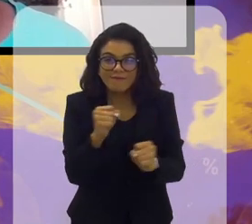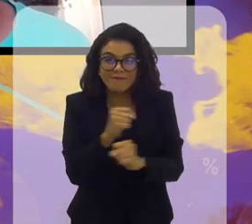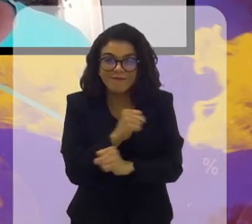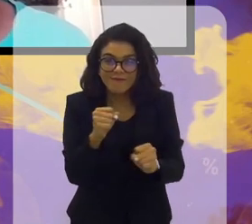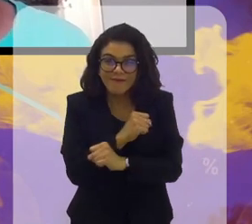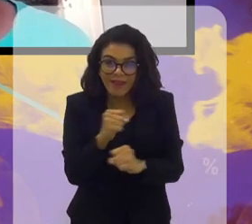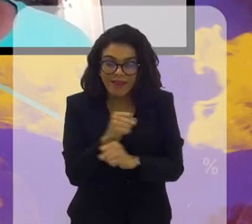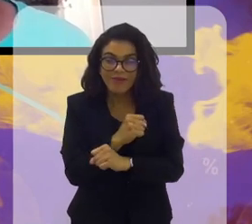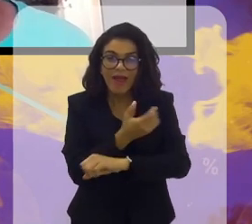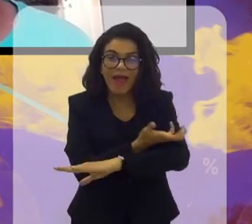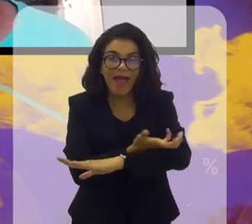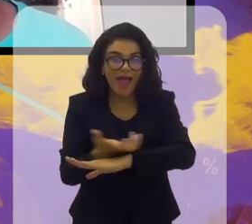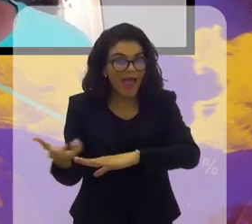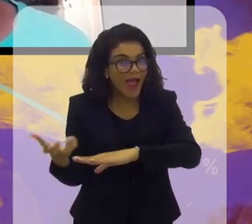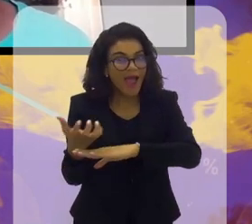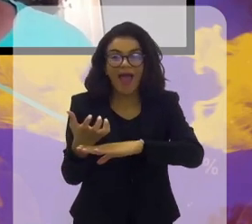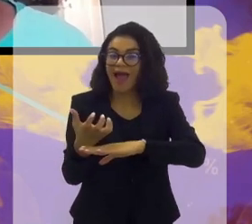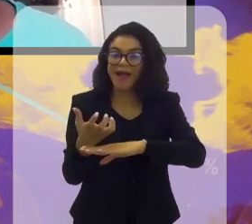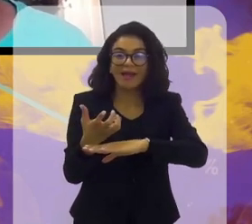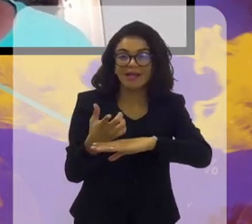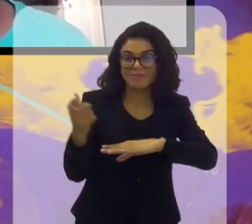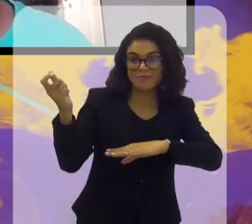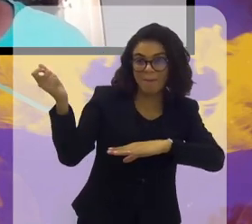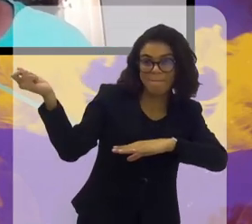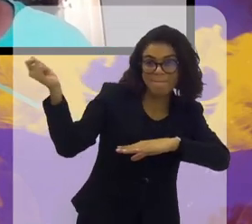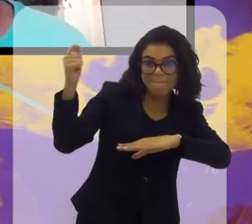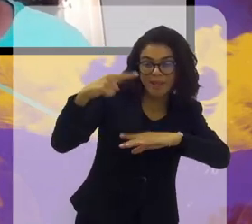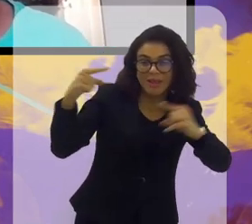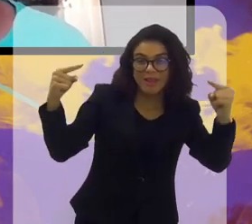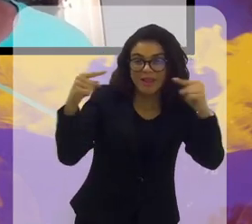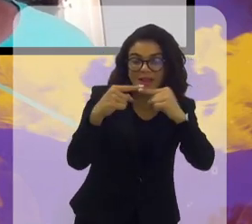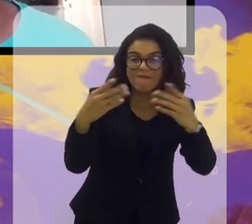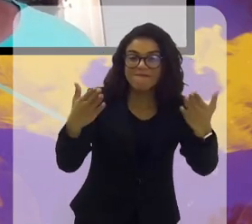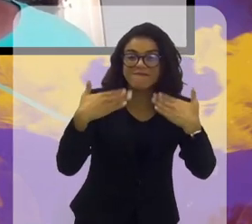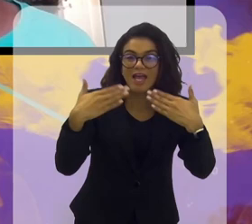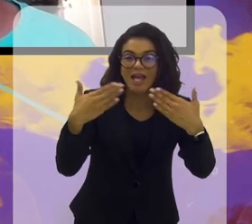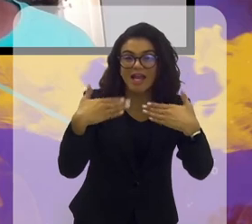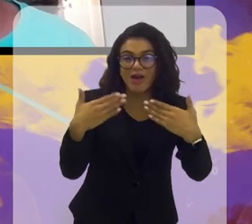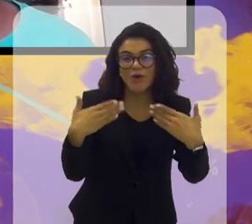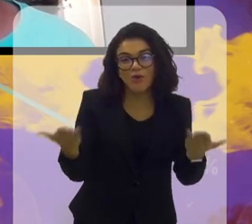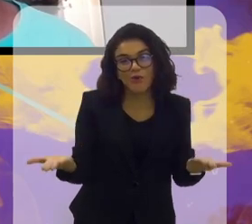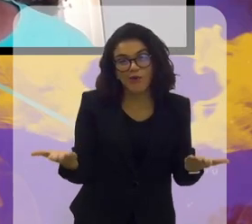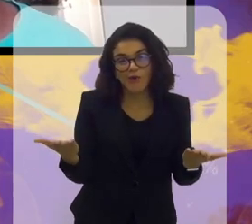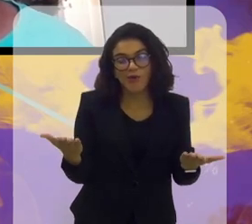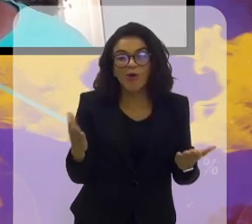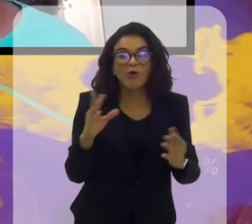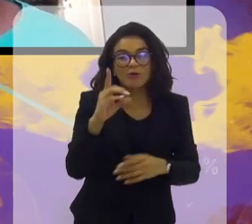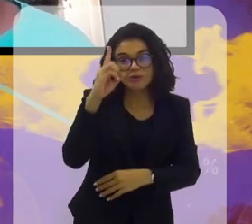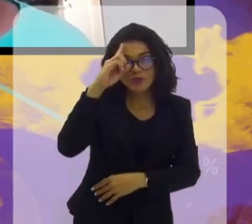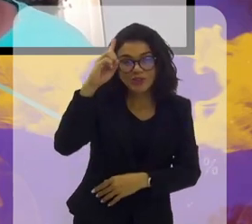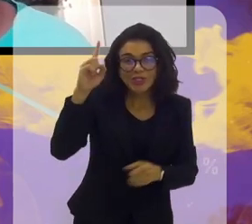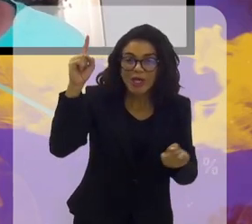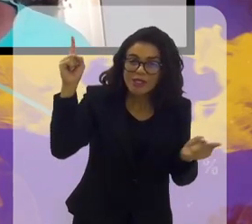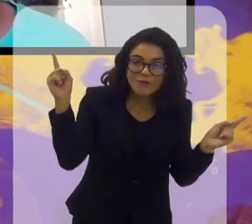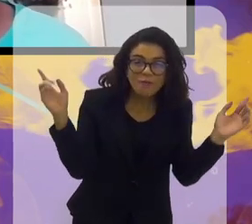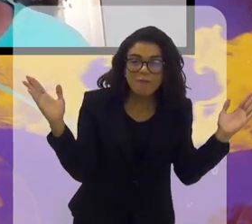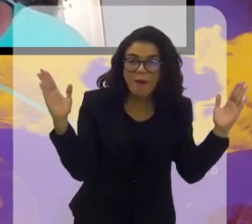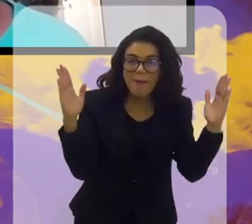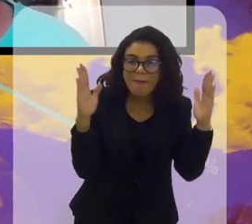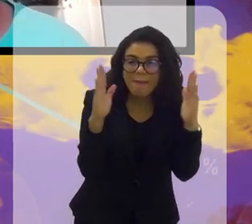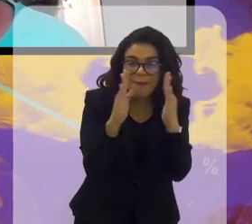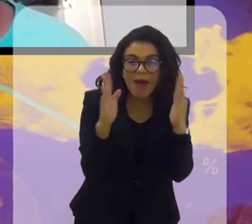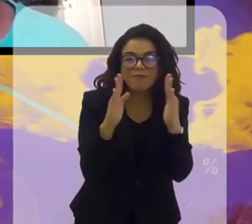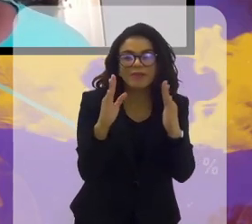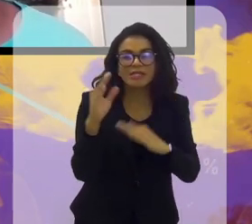inverno. O inverno, a grama de verão cresce muito menos, entra na parte de fotoperíodo, os dias